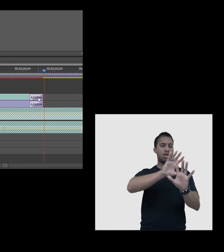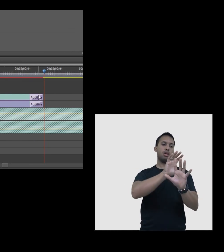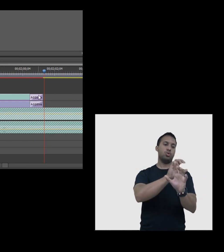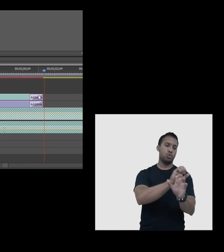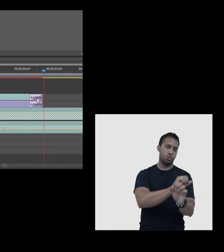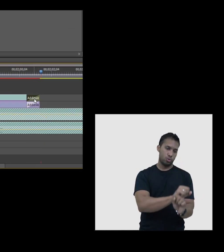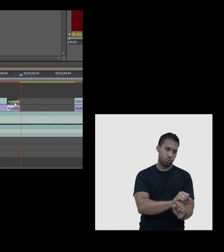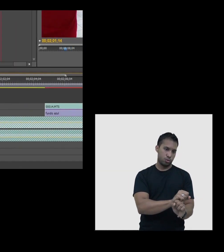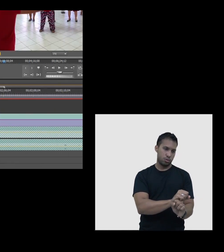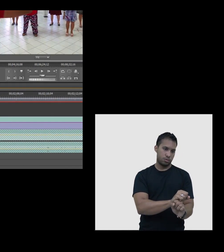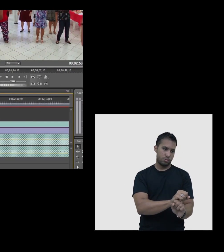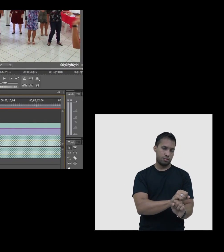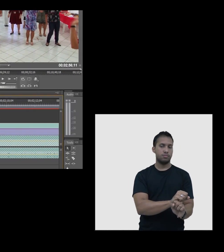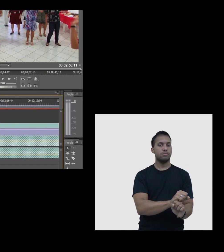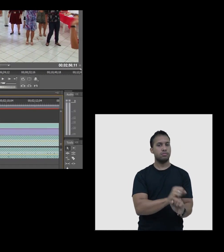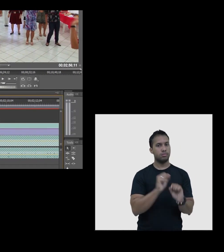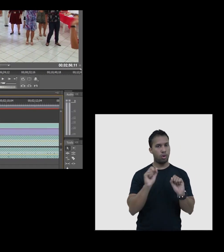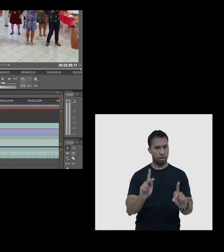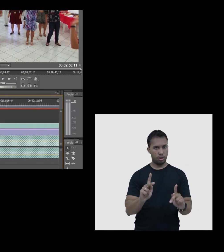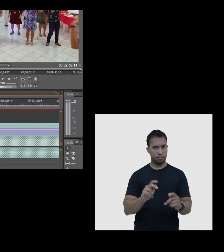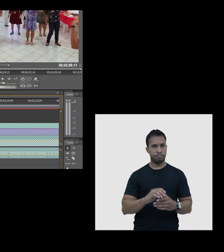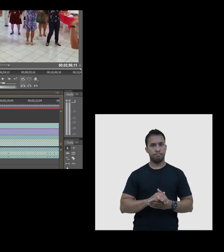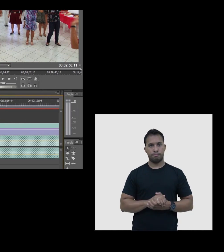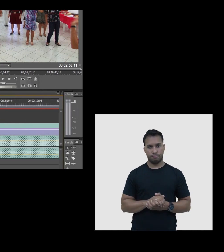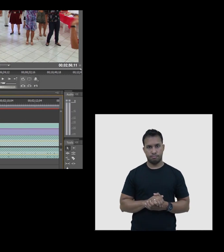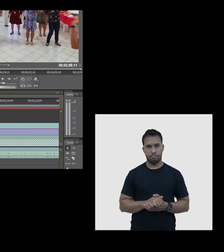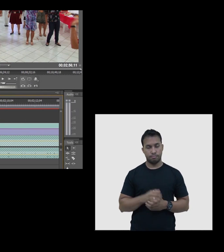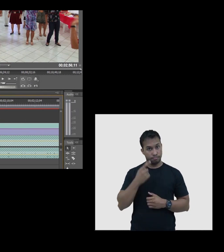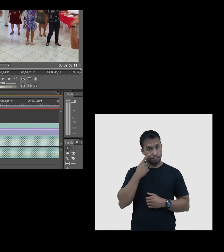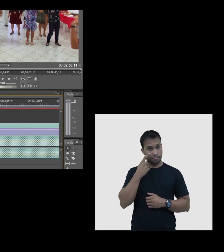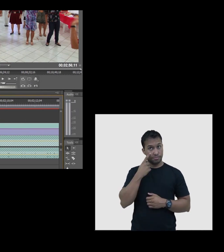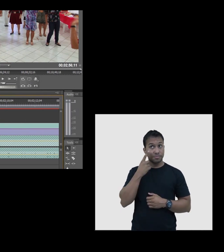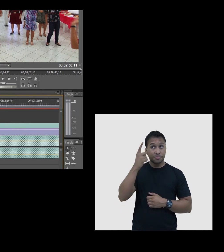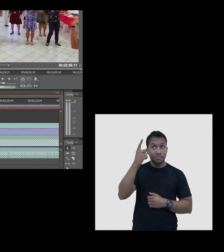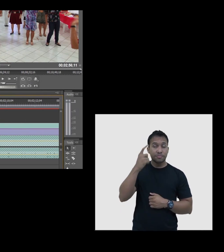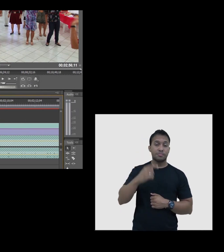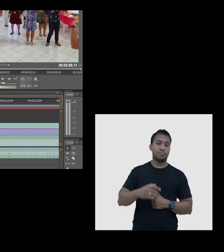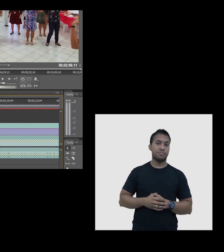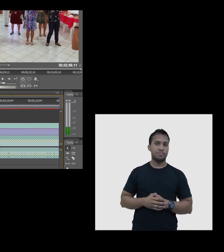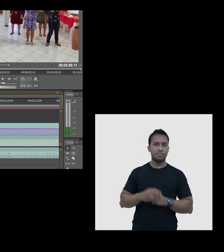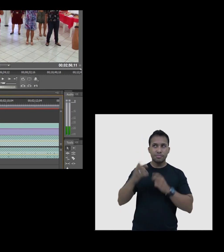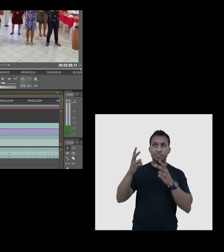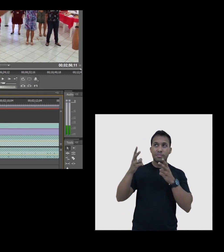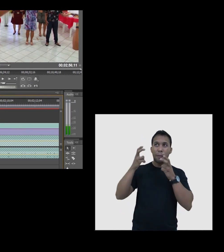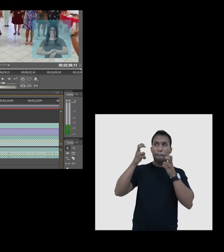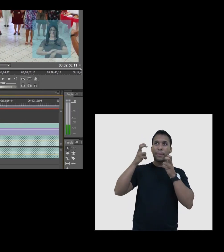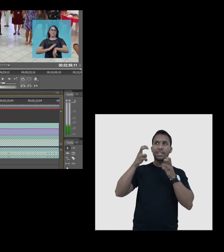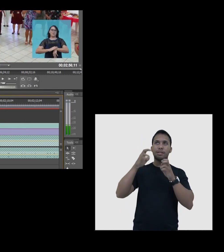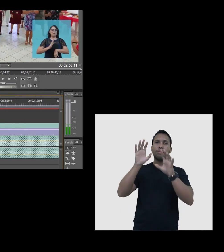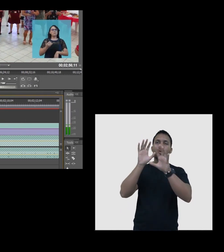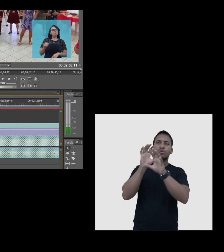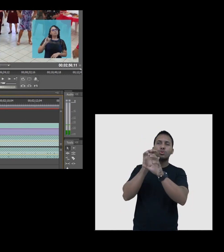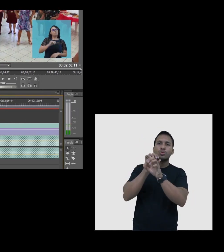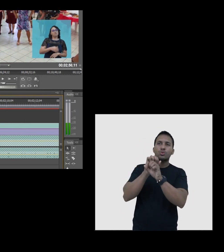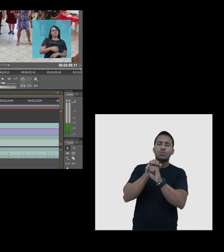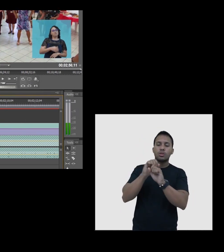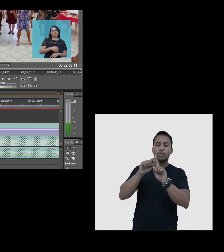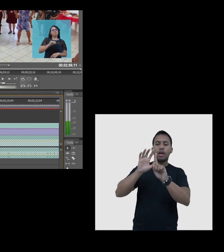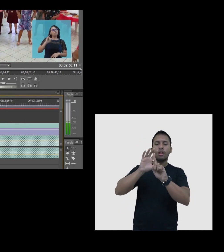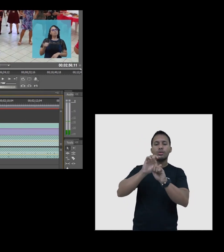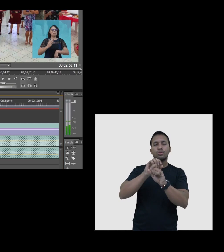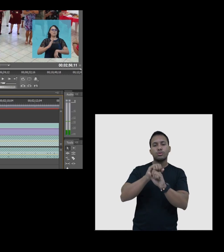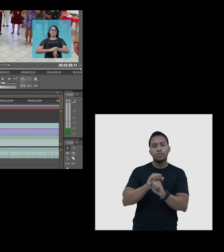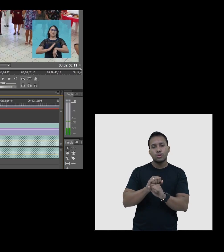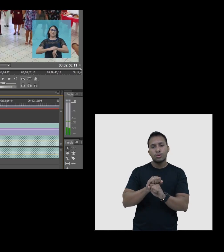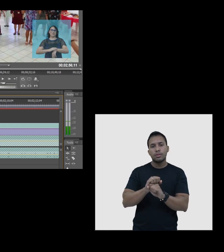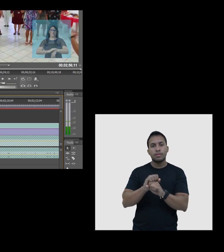efeito tanto no vídeo com o intérprete, ó, como na camada de fundo. E a gente vê aqui ó, a gente